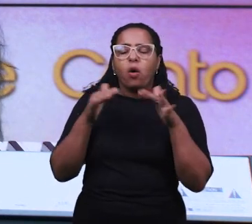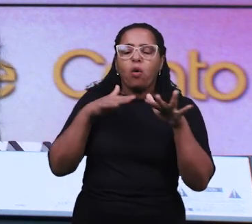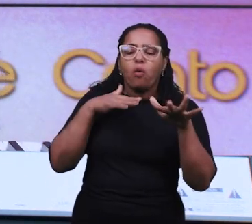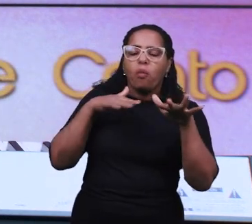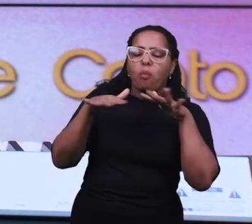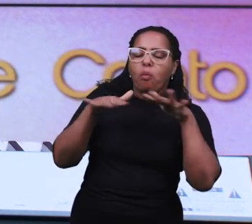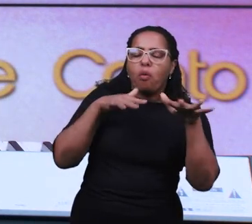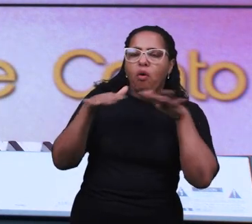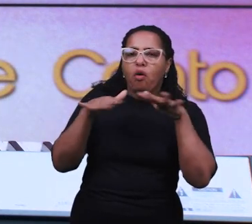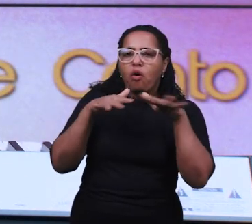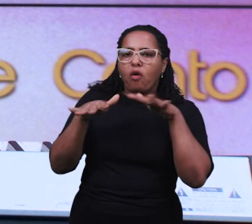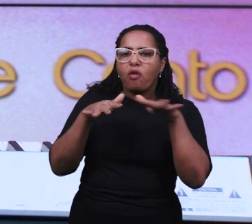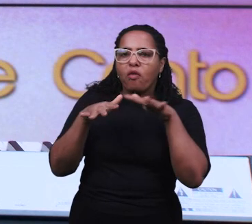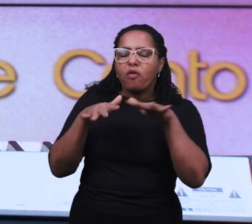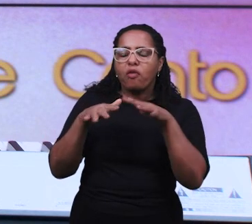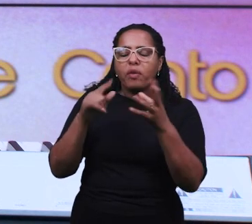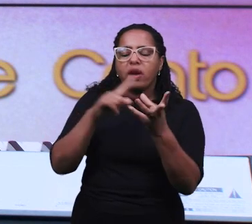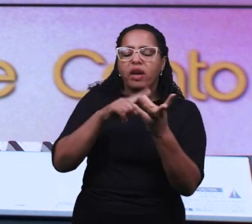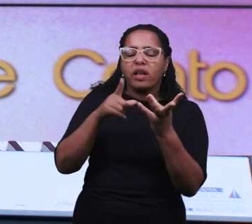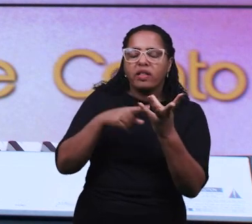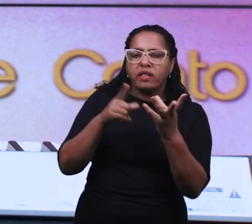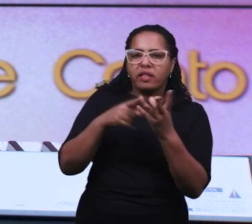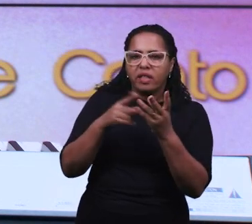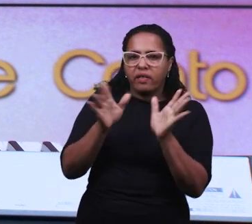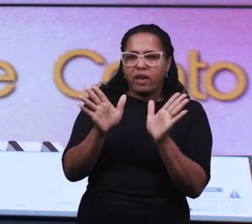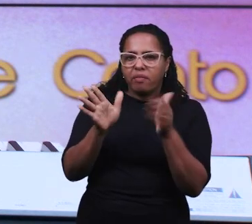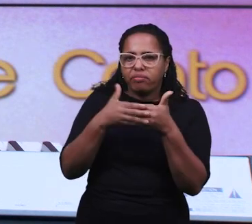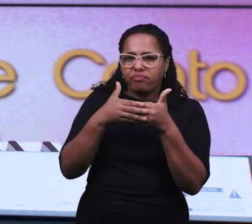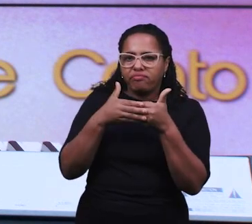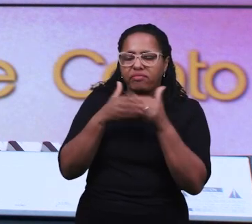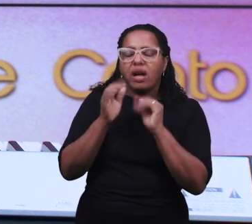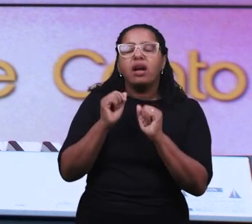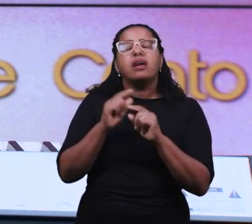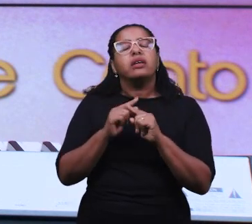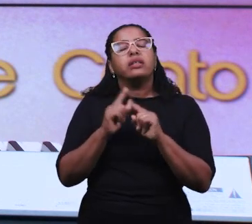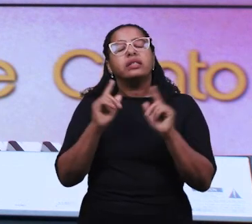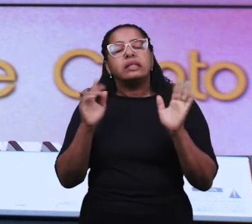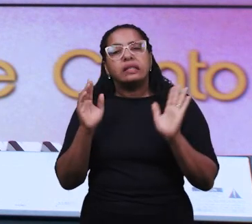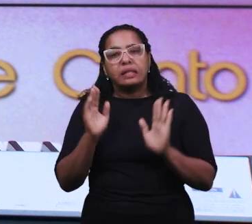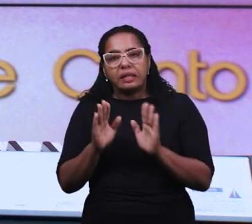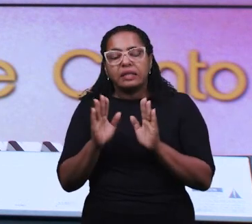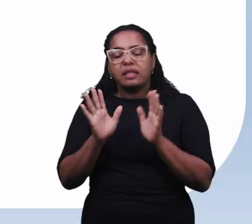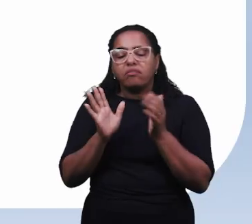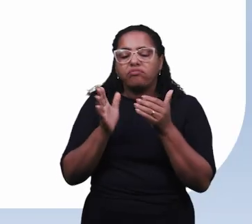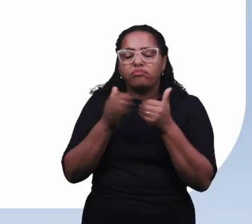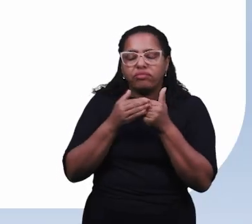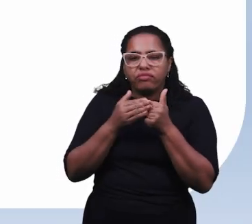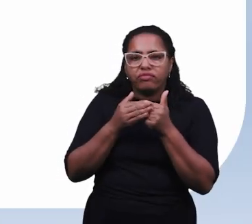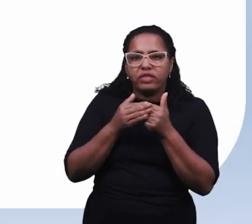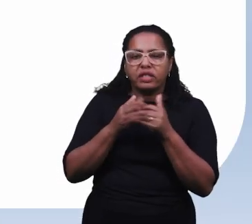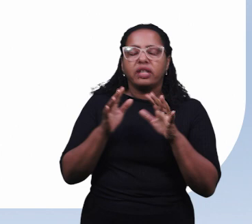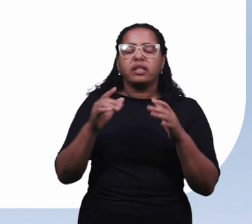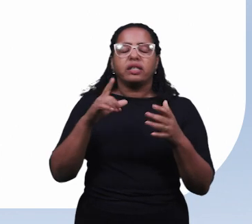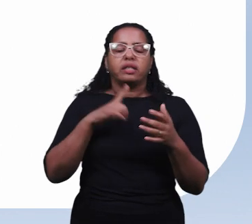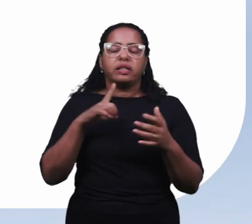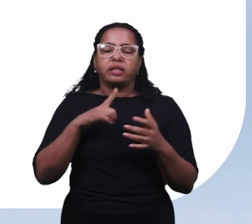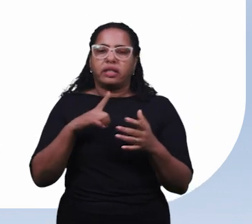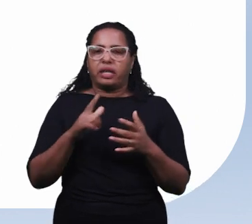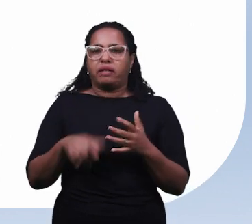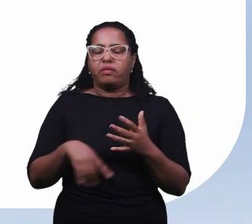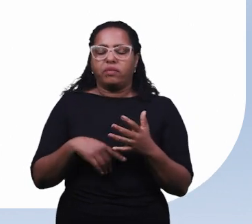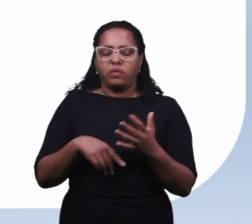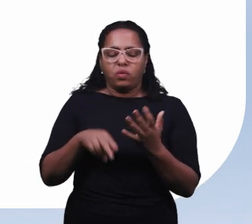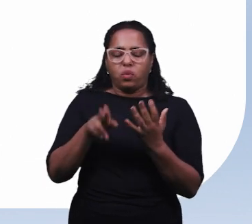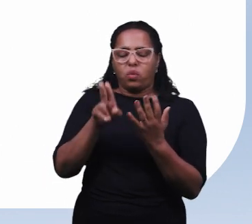o movimento e a posição das vogais fechadas. Então, como vogais fechadas, nós